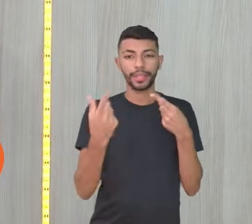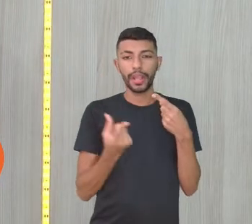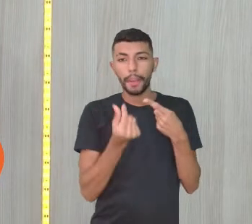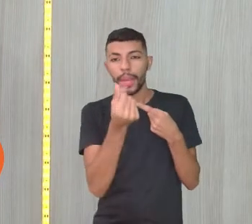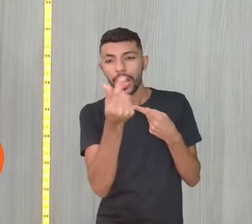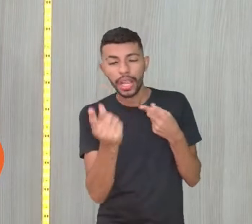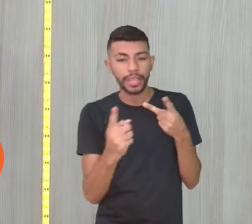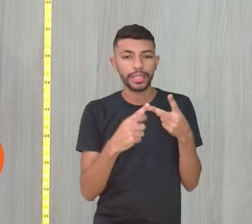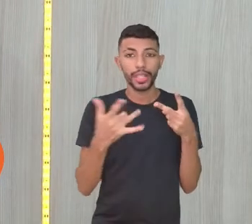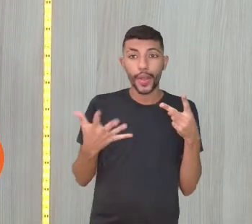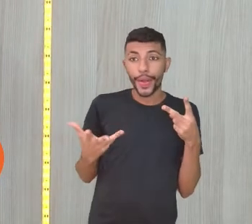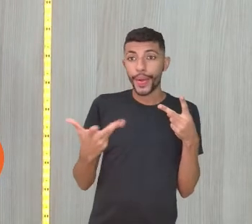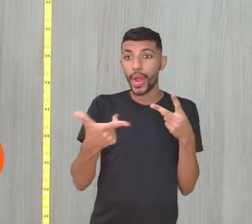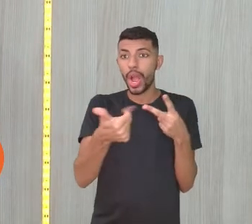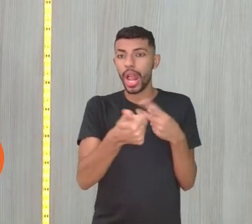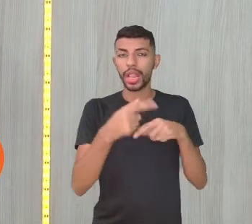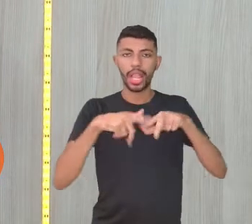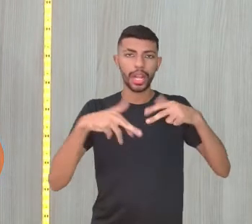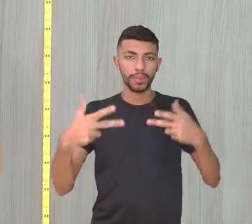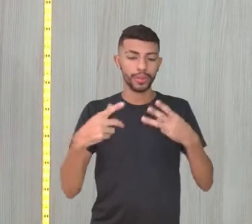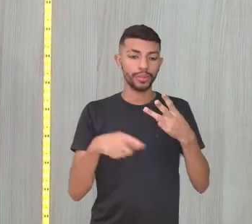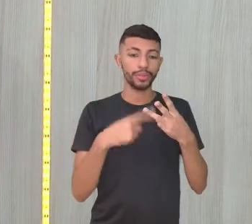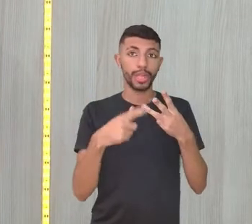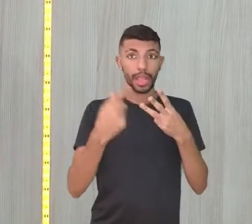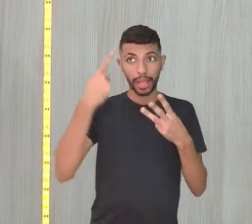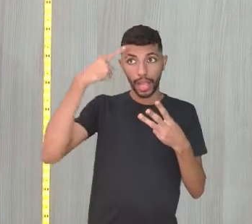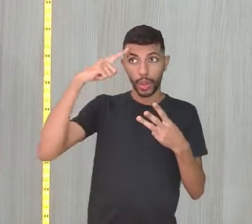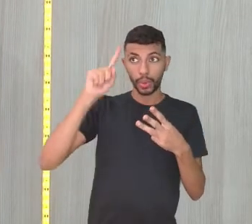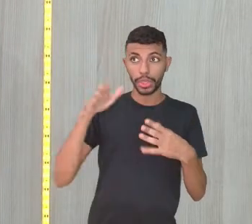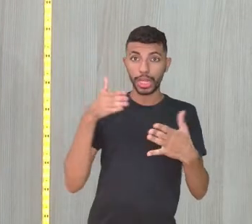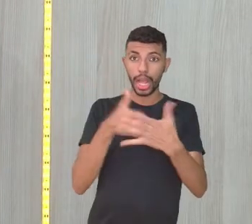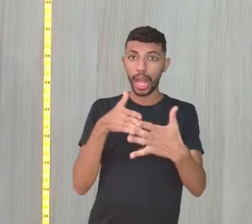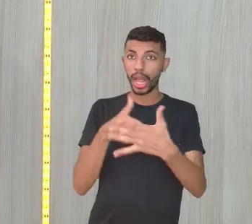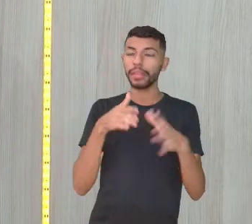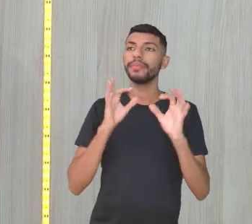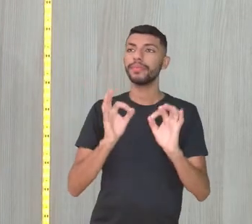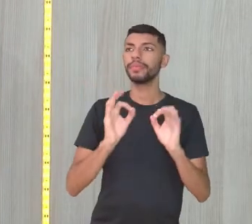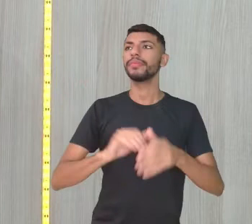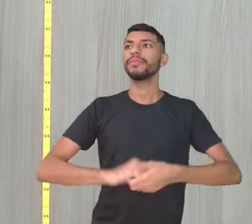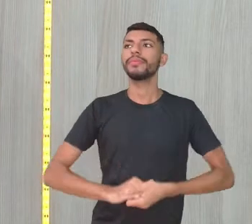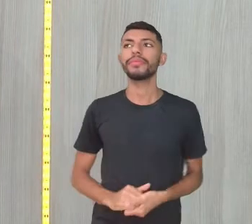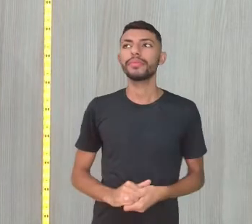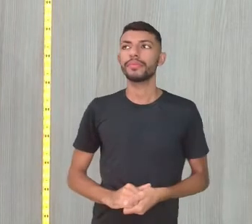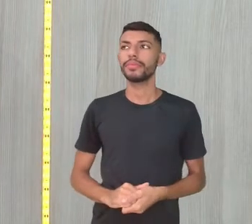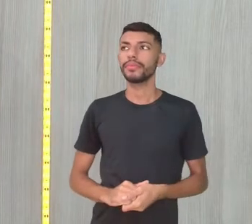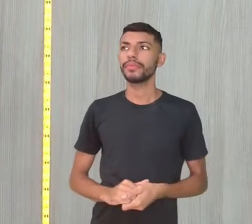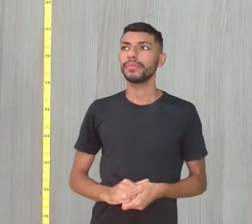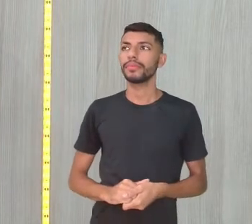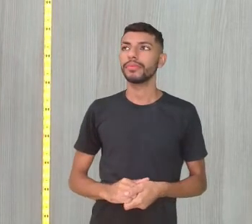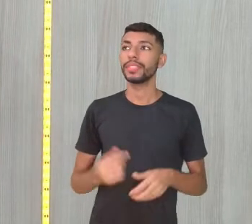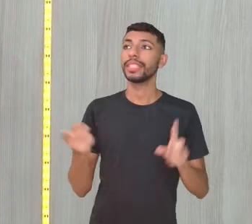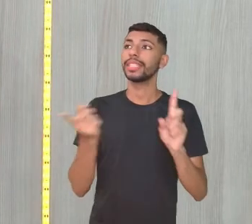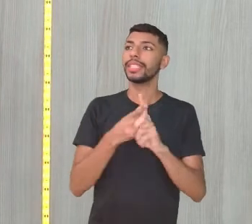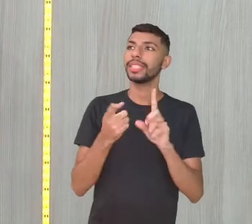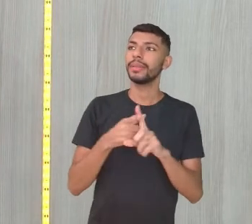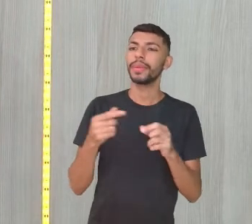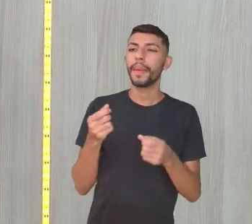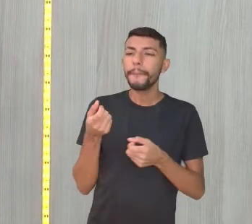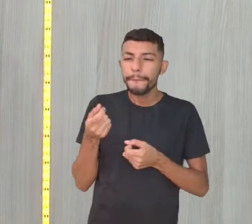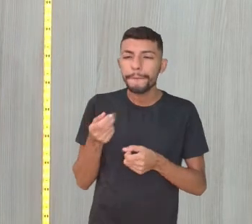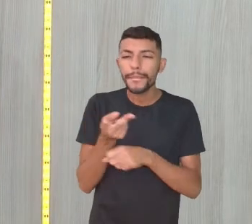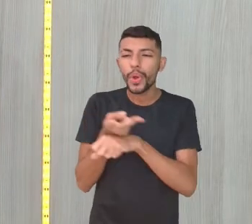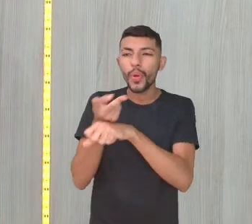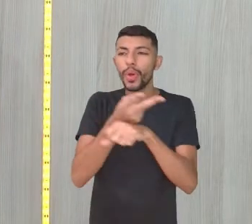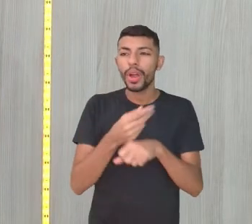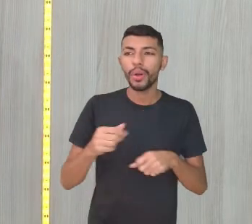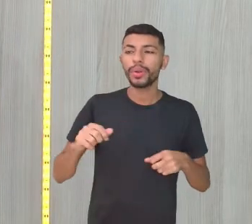preço, a qualidade do produto e a data de validade, né, professor? E atrás das ofertas sempre é Celi, muito bom. eu